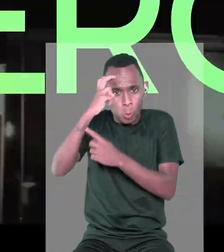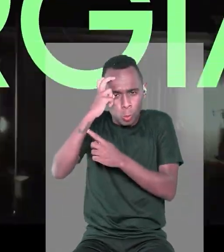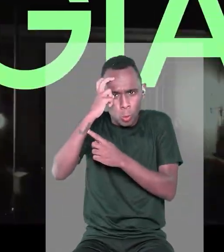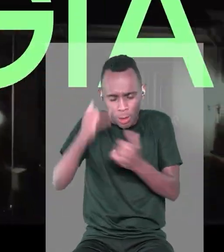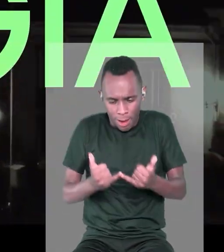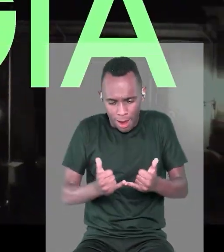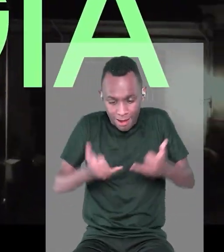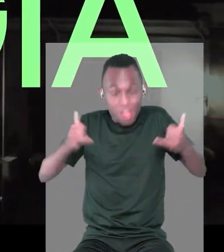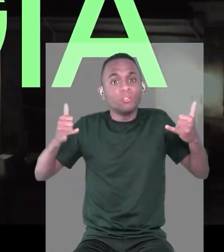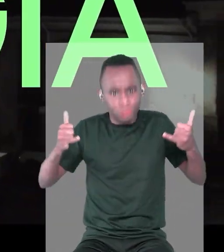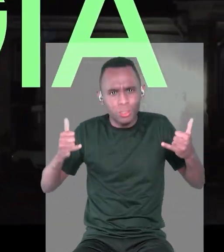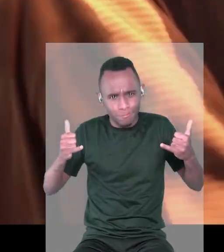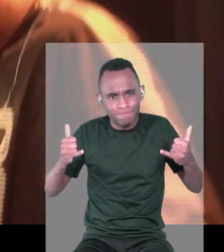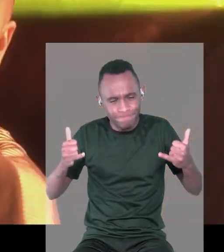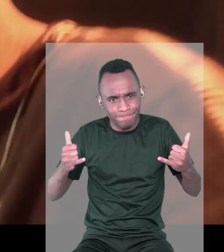uma